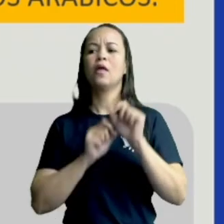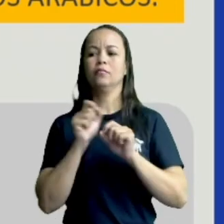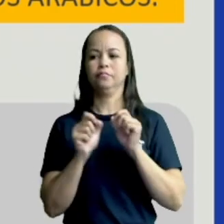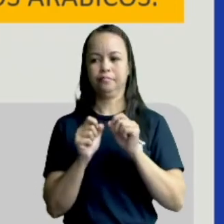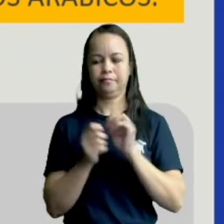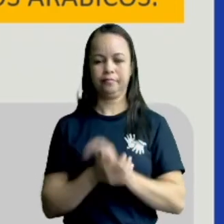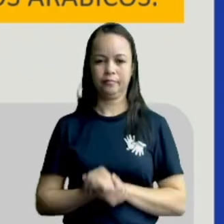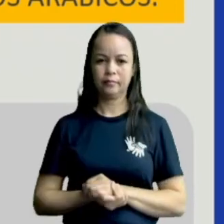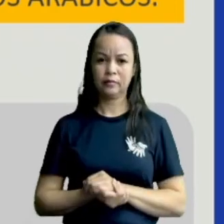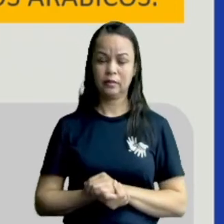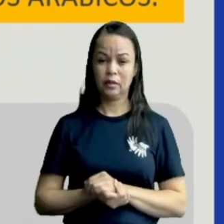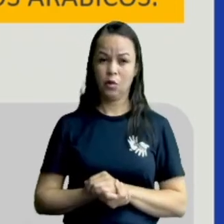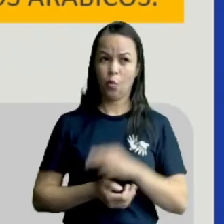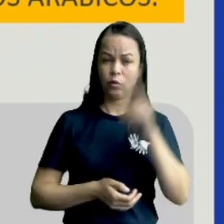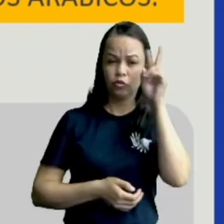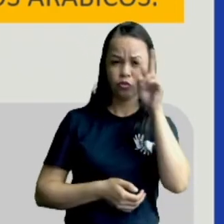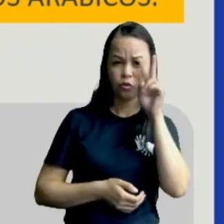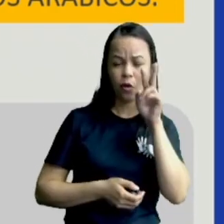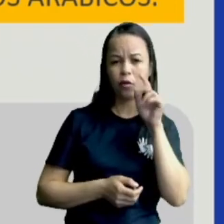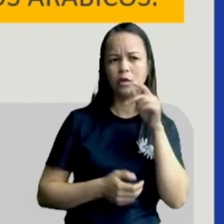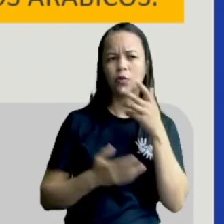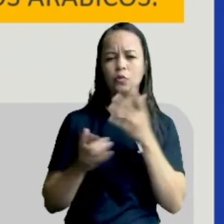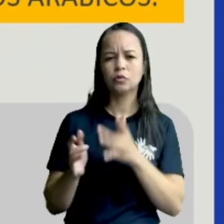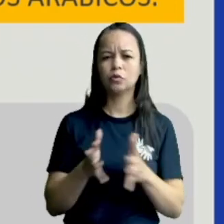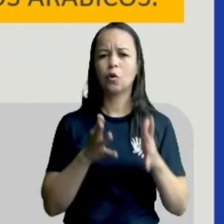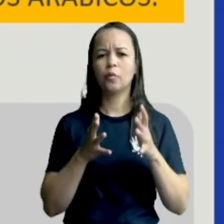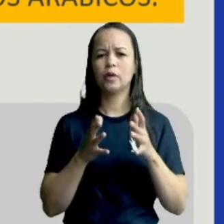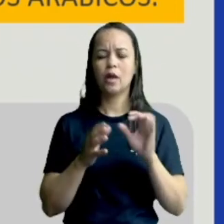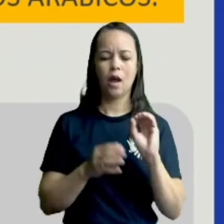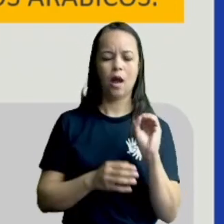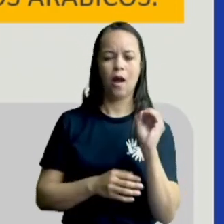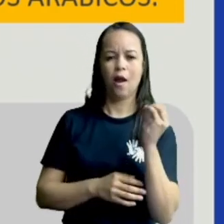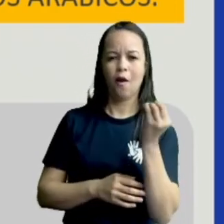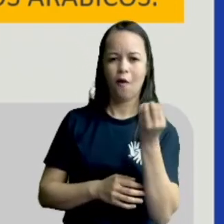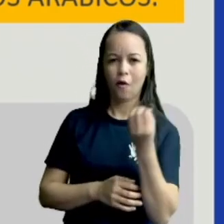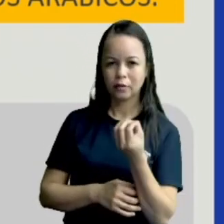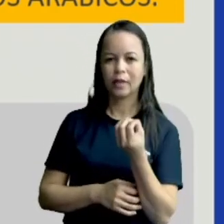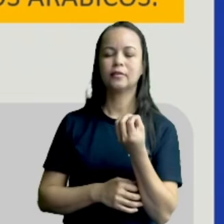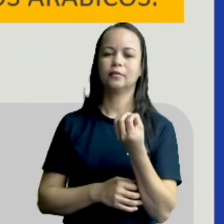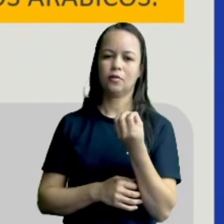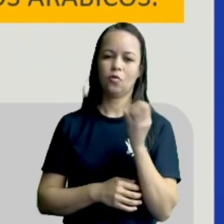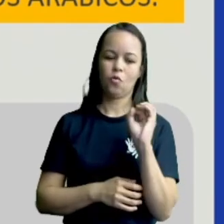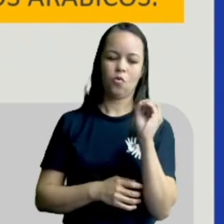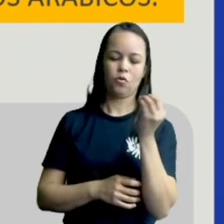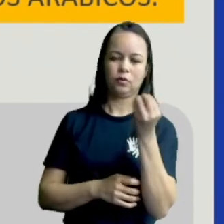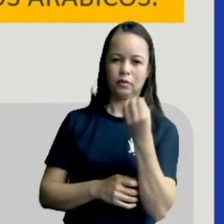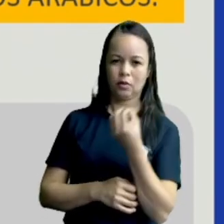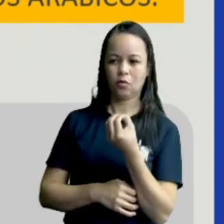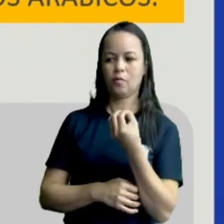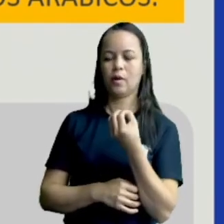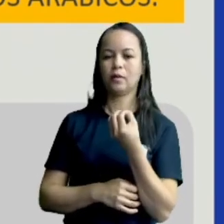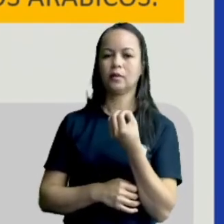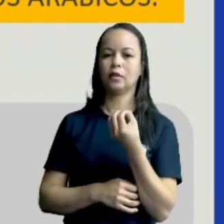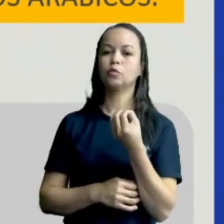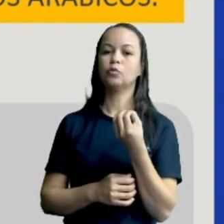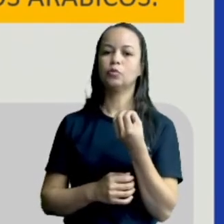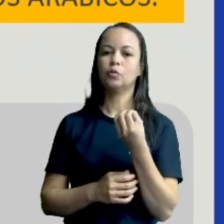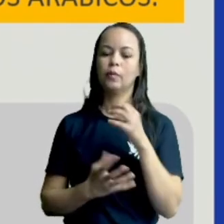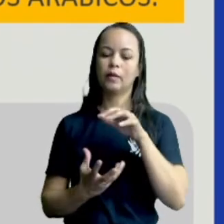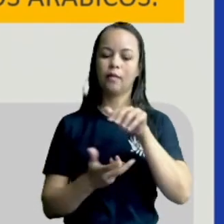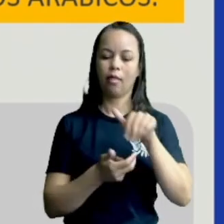Trazer um histórico sobre a rotação, né, completa do planeta Terra. Né?